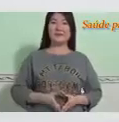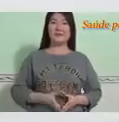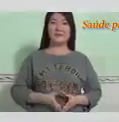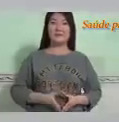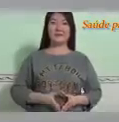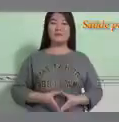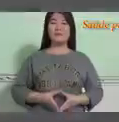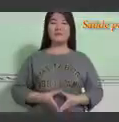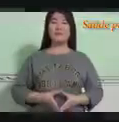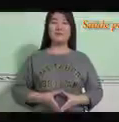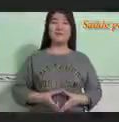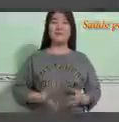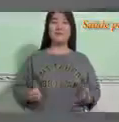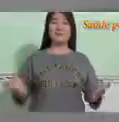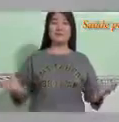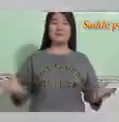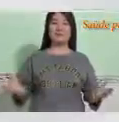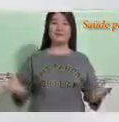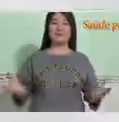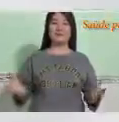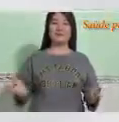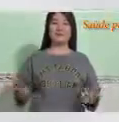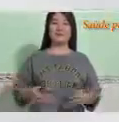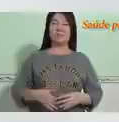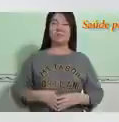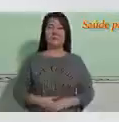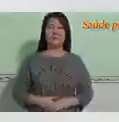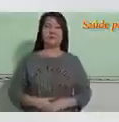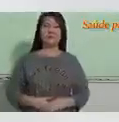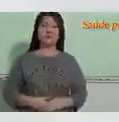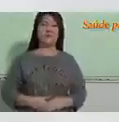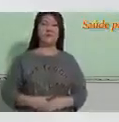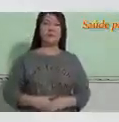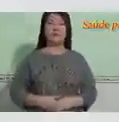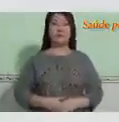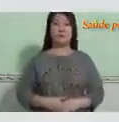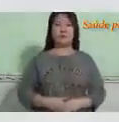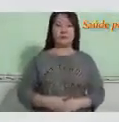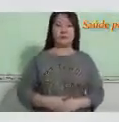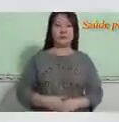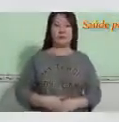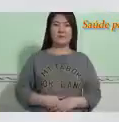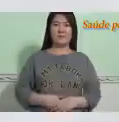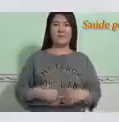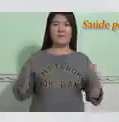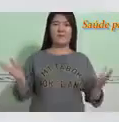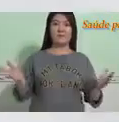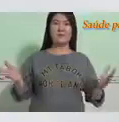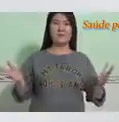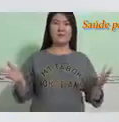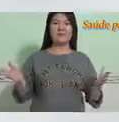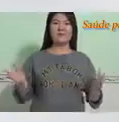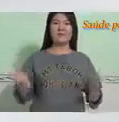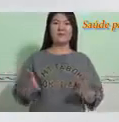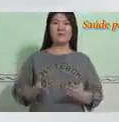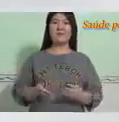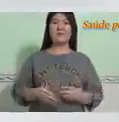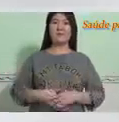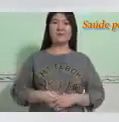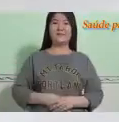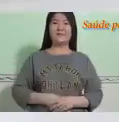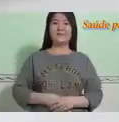do SARS-CoV-2, por isso, o COVID-19 também poderia permanecer fora do corpo pelo mesmo